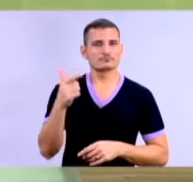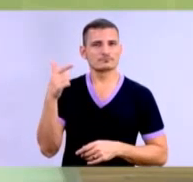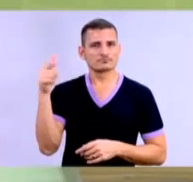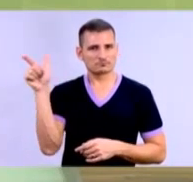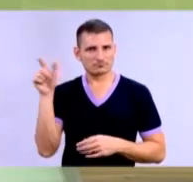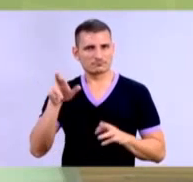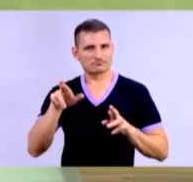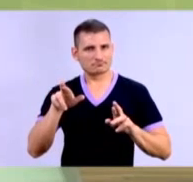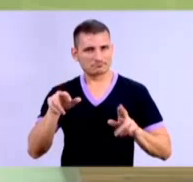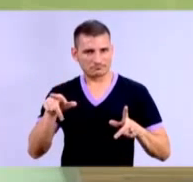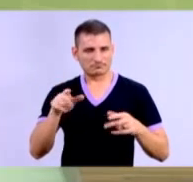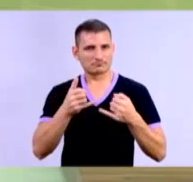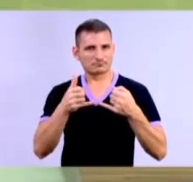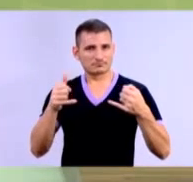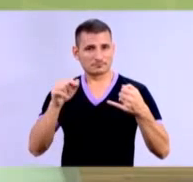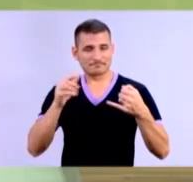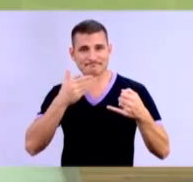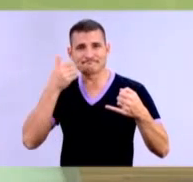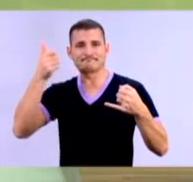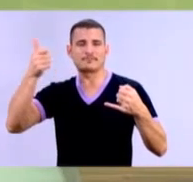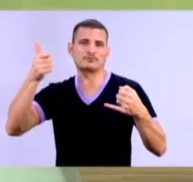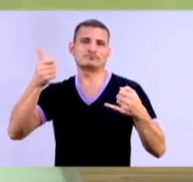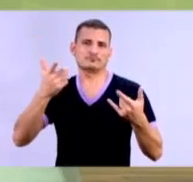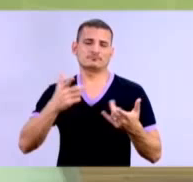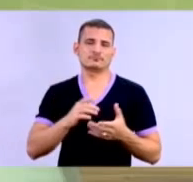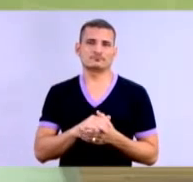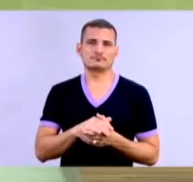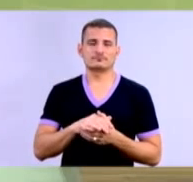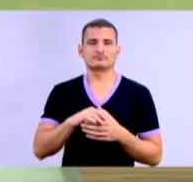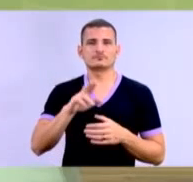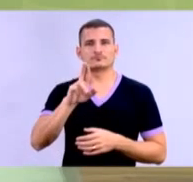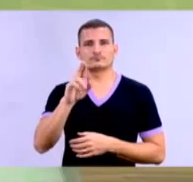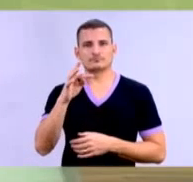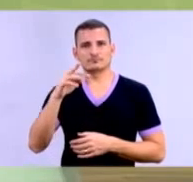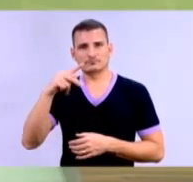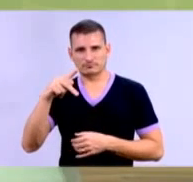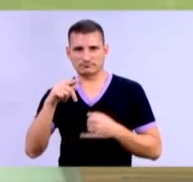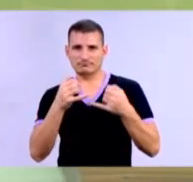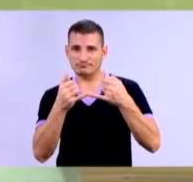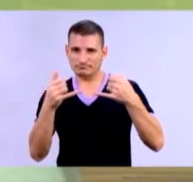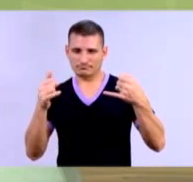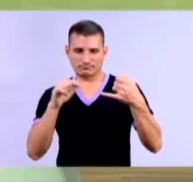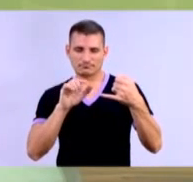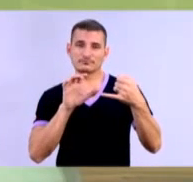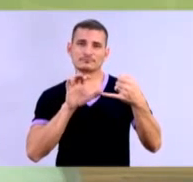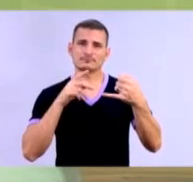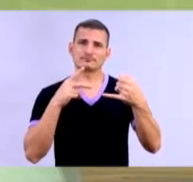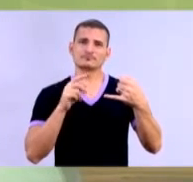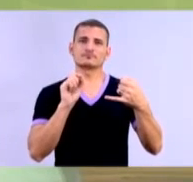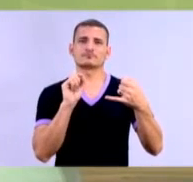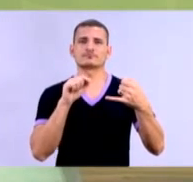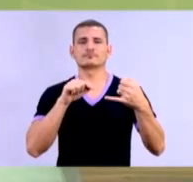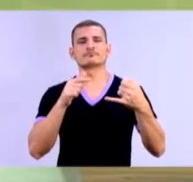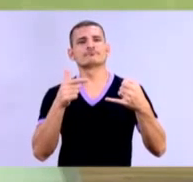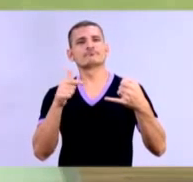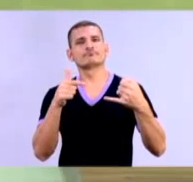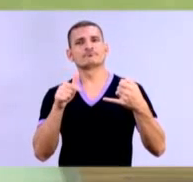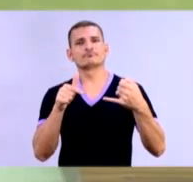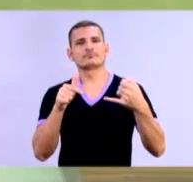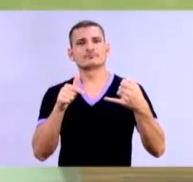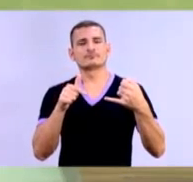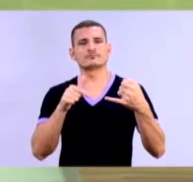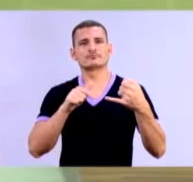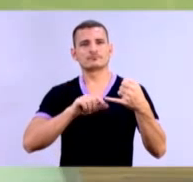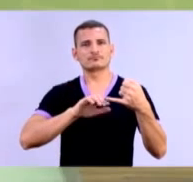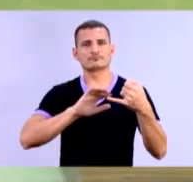cabo que ainda é melhor. Então, o cabo UTP, uma característica dele é que ele não tem proteção